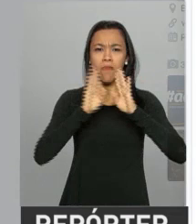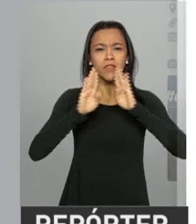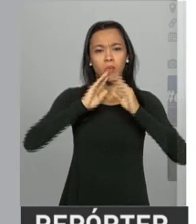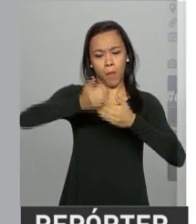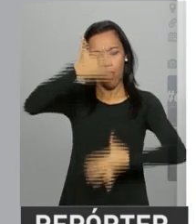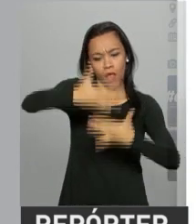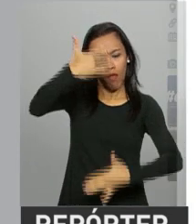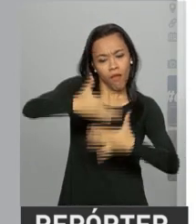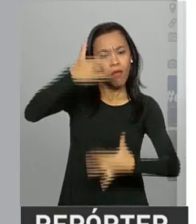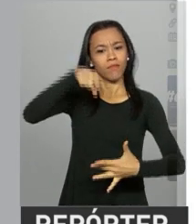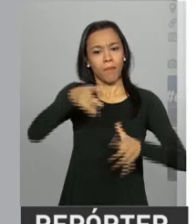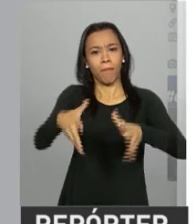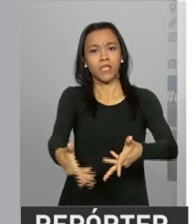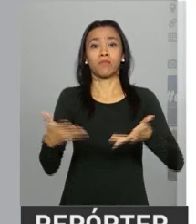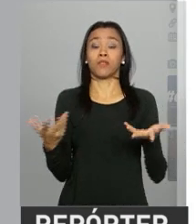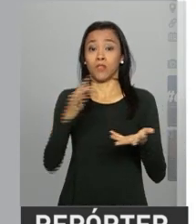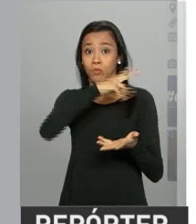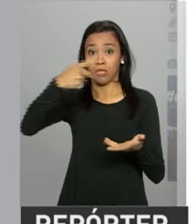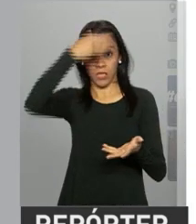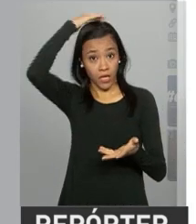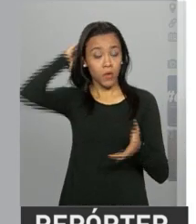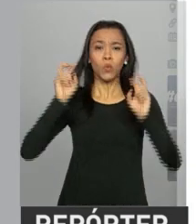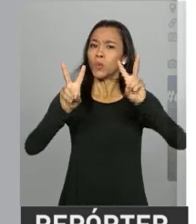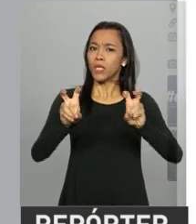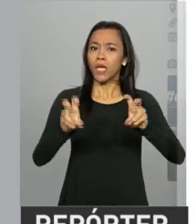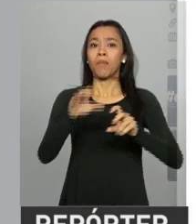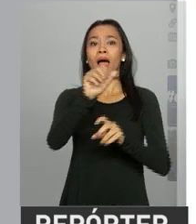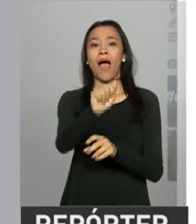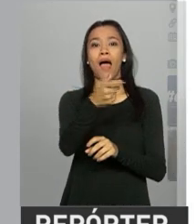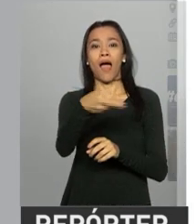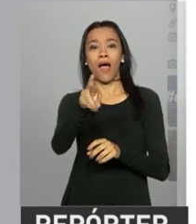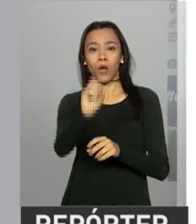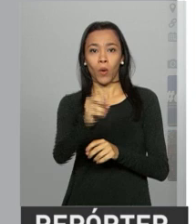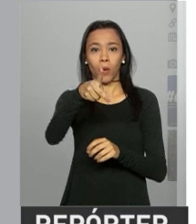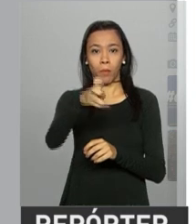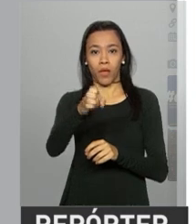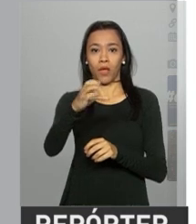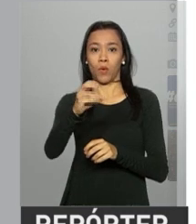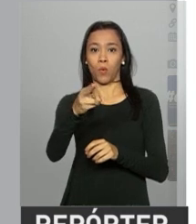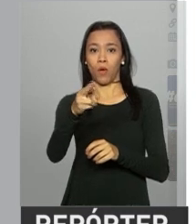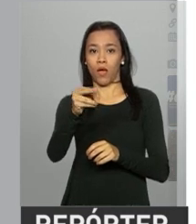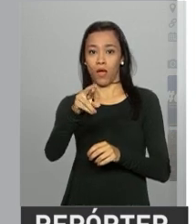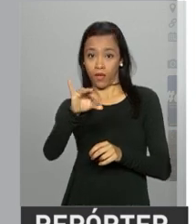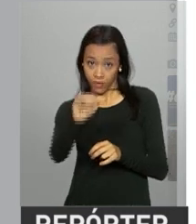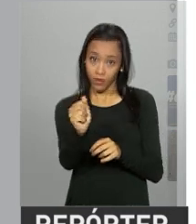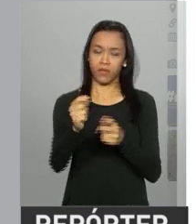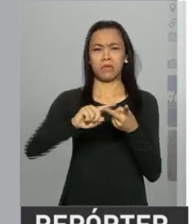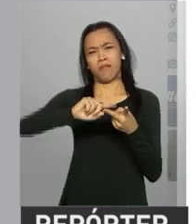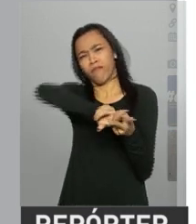presidente Michel Temer no evento. O evento tem o tema agropecuária do amanhã, fazer mais com menos, e nele,